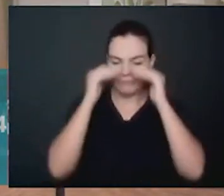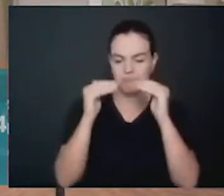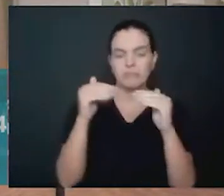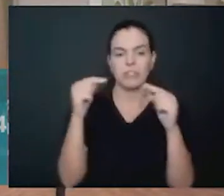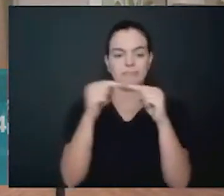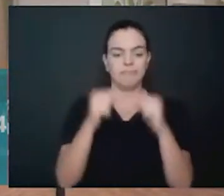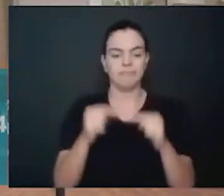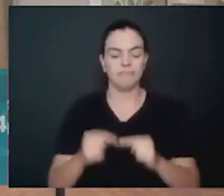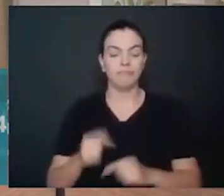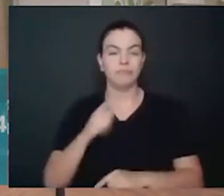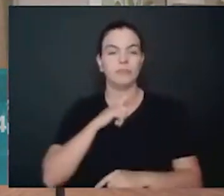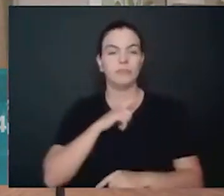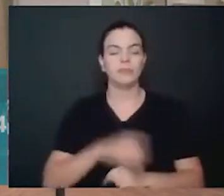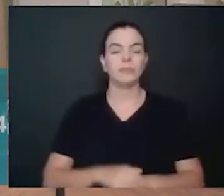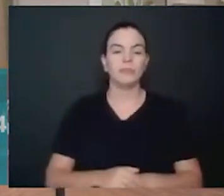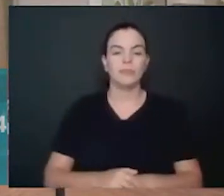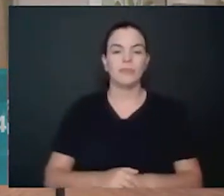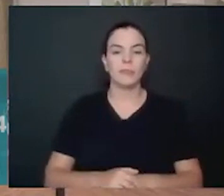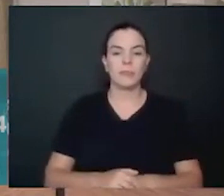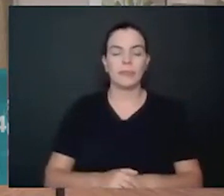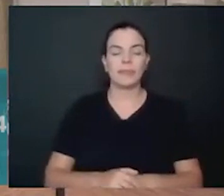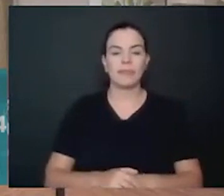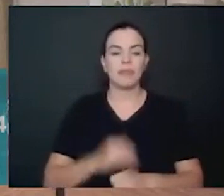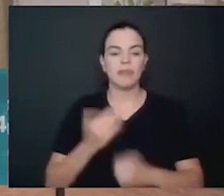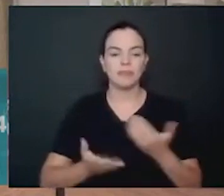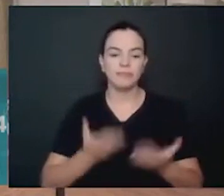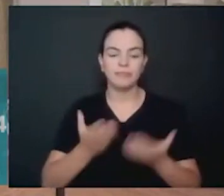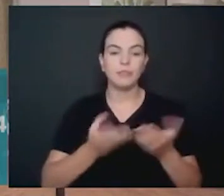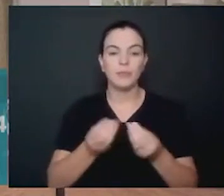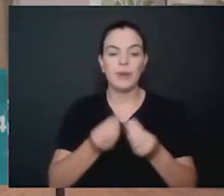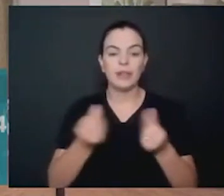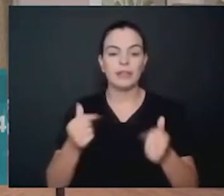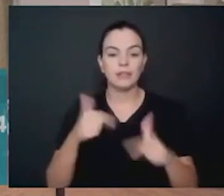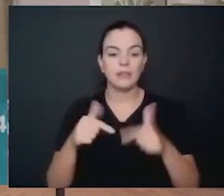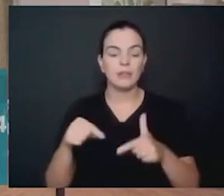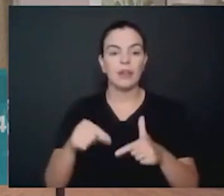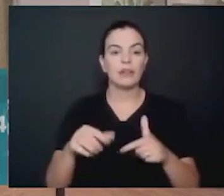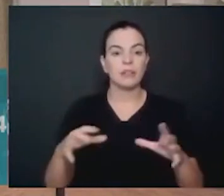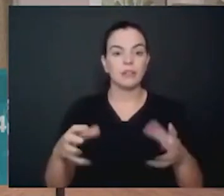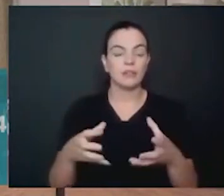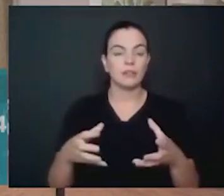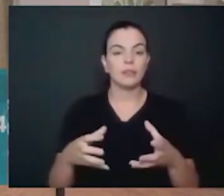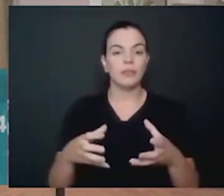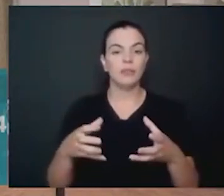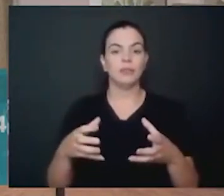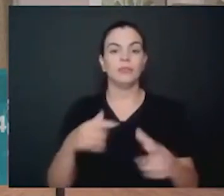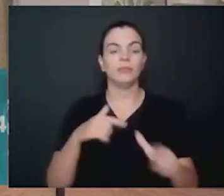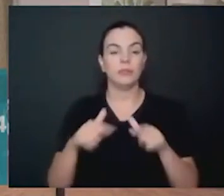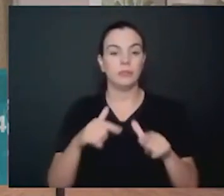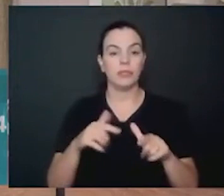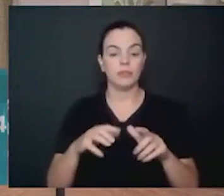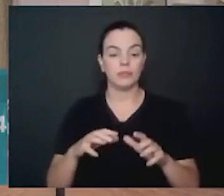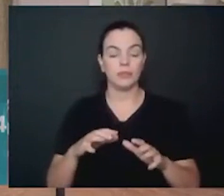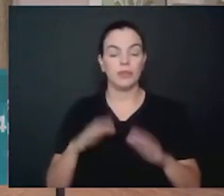qualidade na prestação desse serviço aos cidadãos Curitibanos tomei a liberdade de apresentar esse voto de